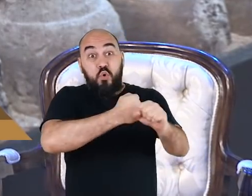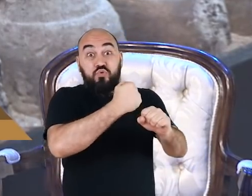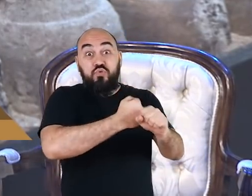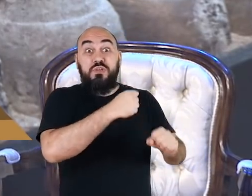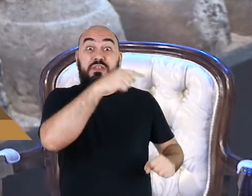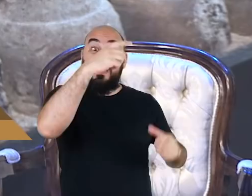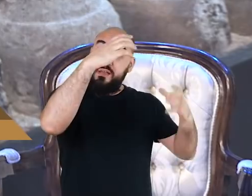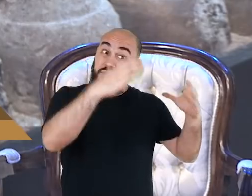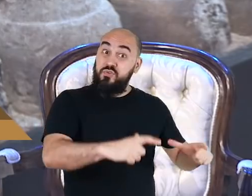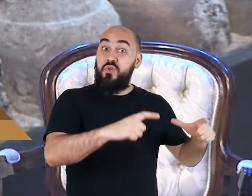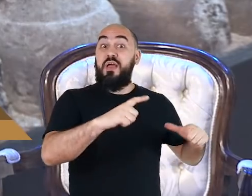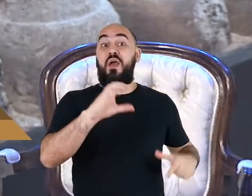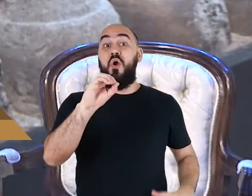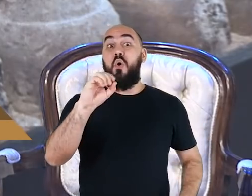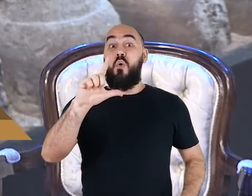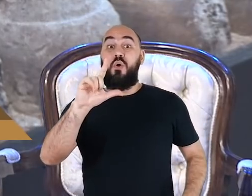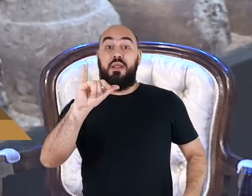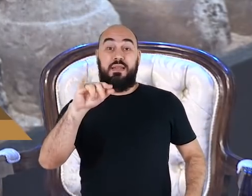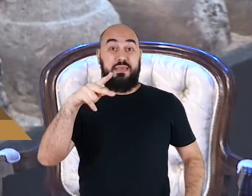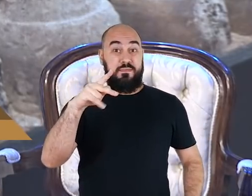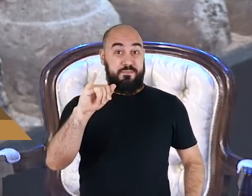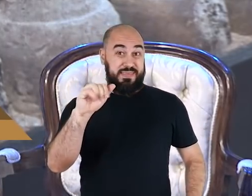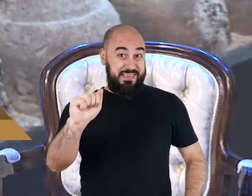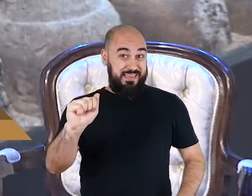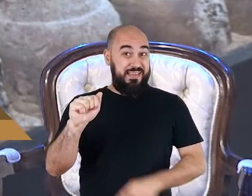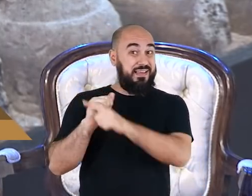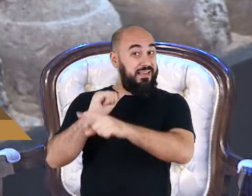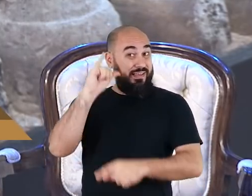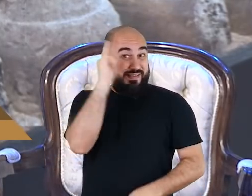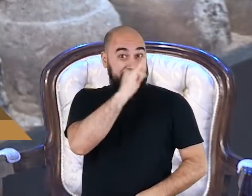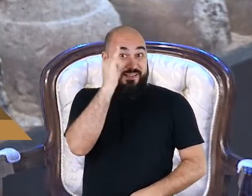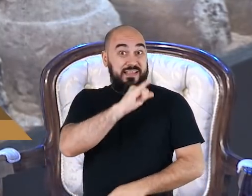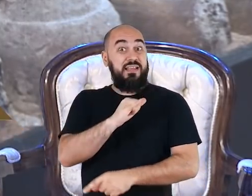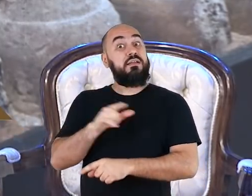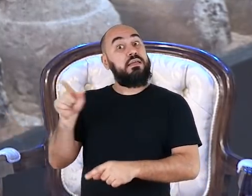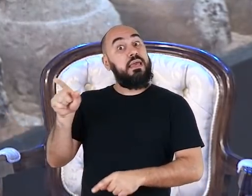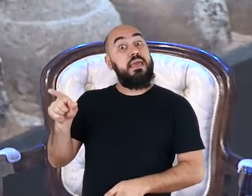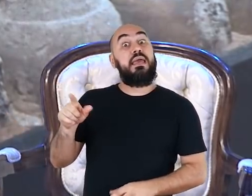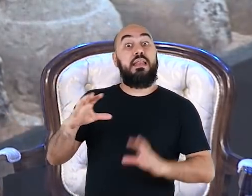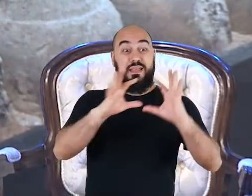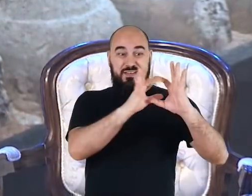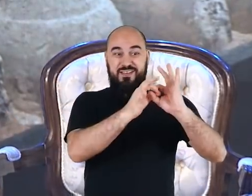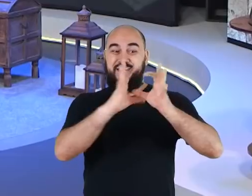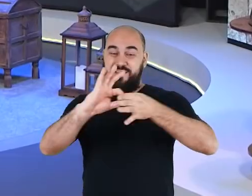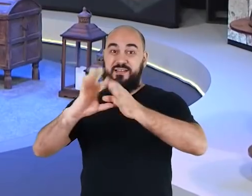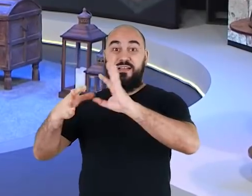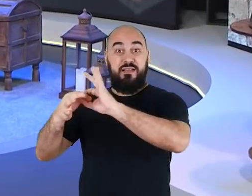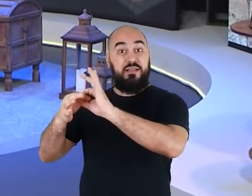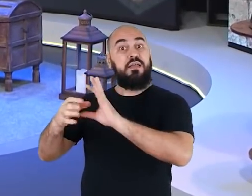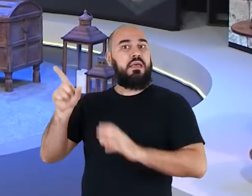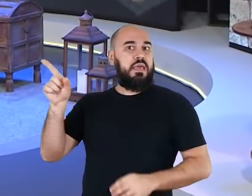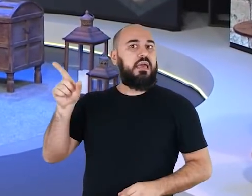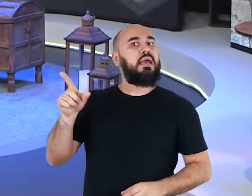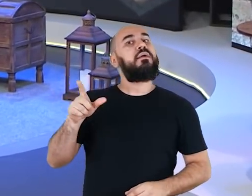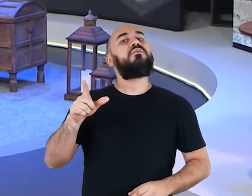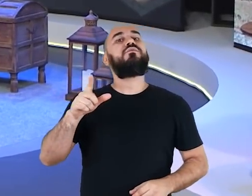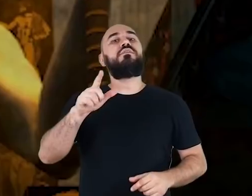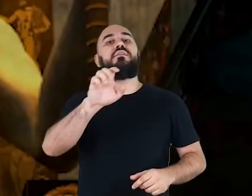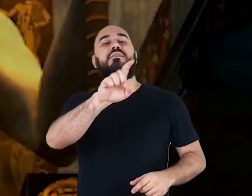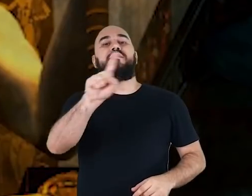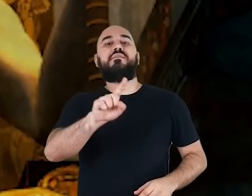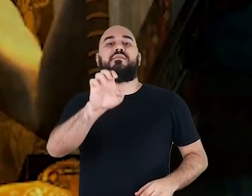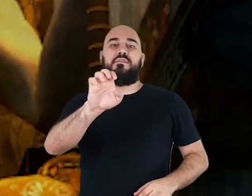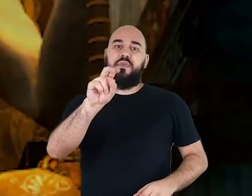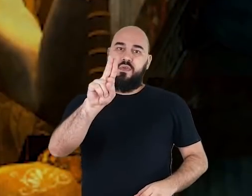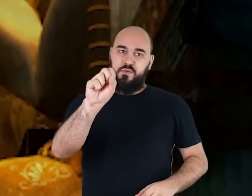abrigar a imagem de Zeus, o patrono dos Jogos Olímpicos. Vou mostrar para você aqui no telão uma reconstrução gráfica